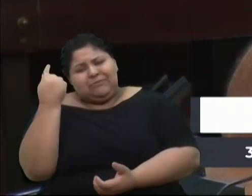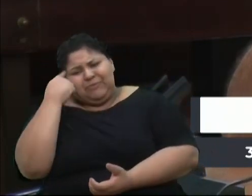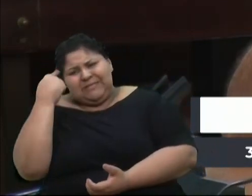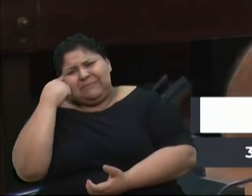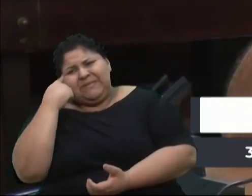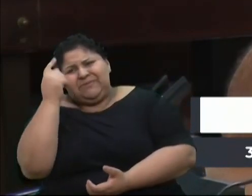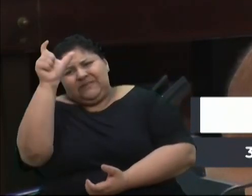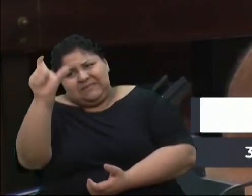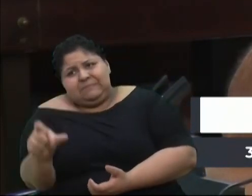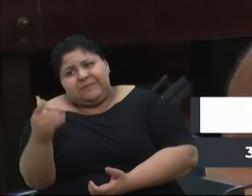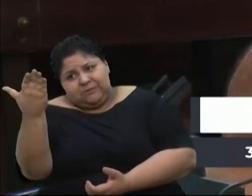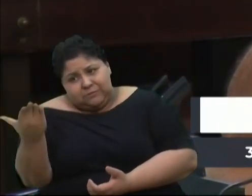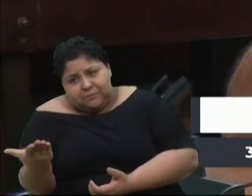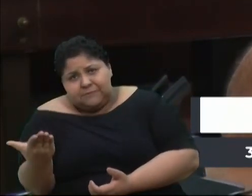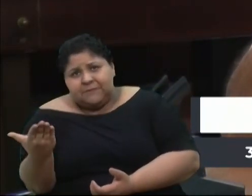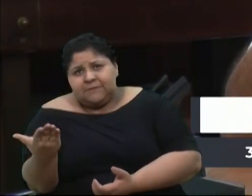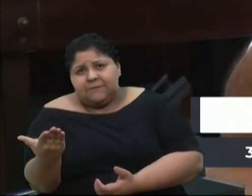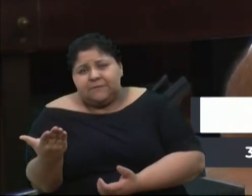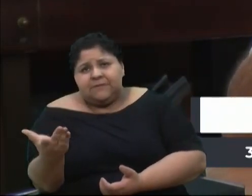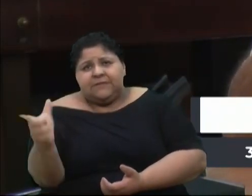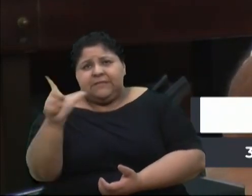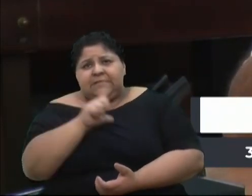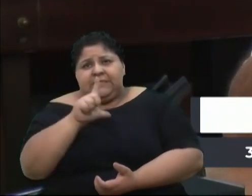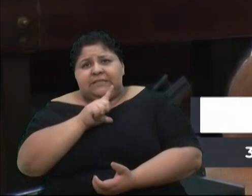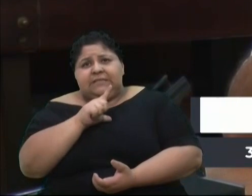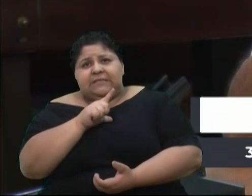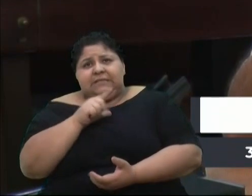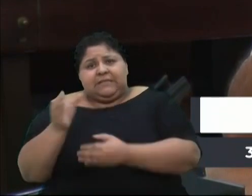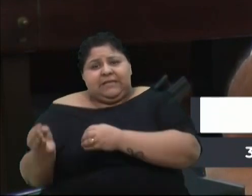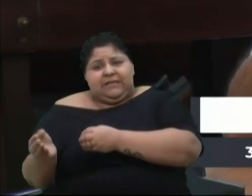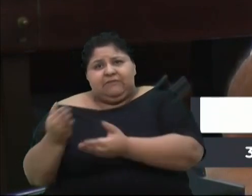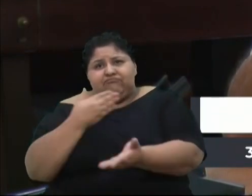pessoa que tirar os centros comunitários do bairro.